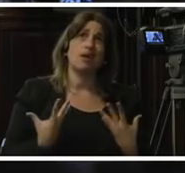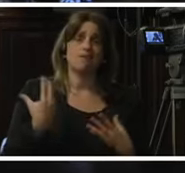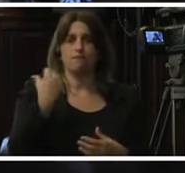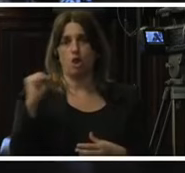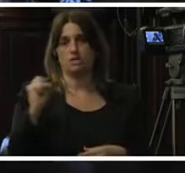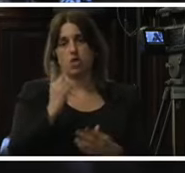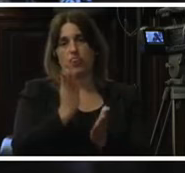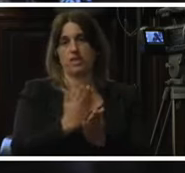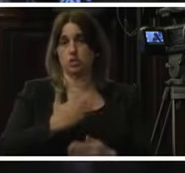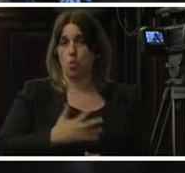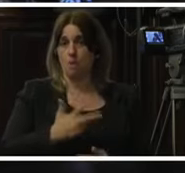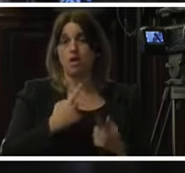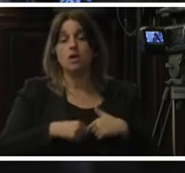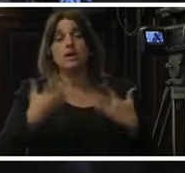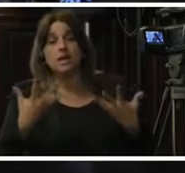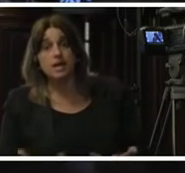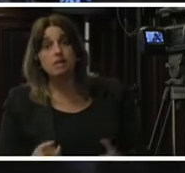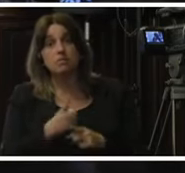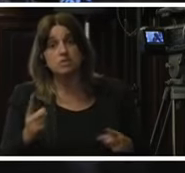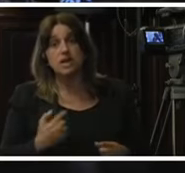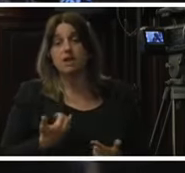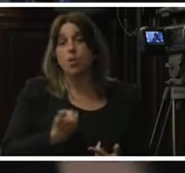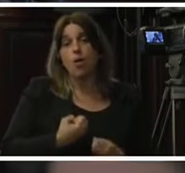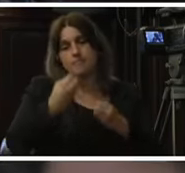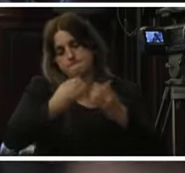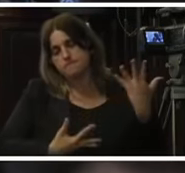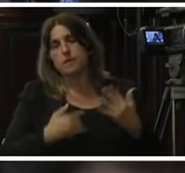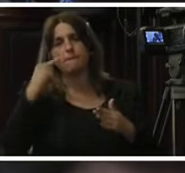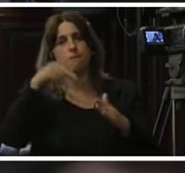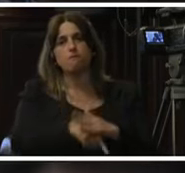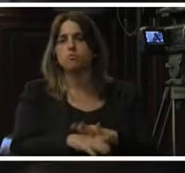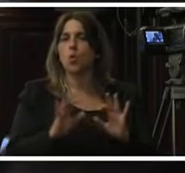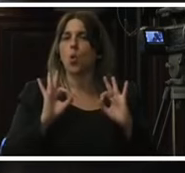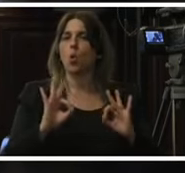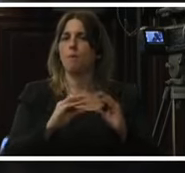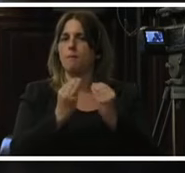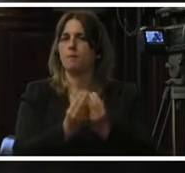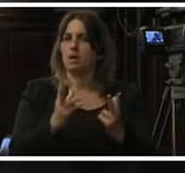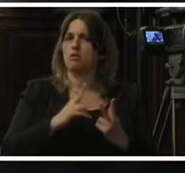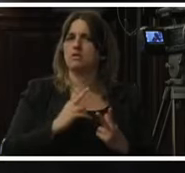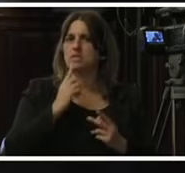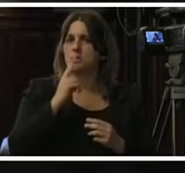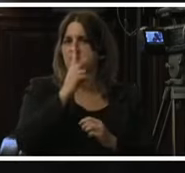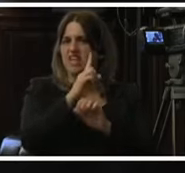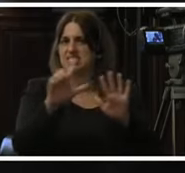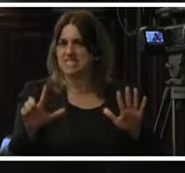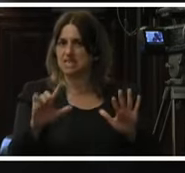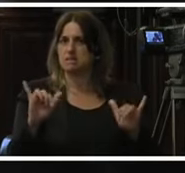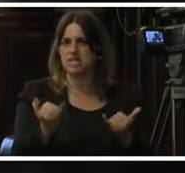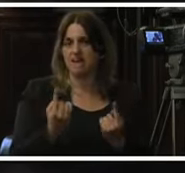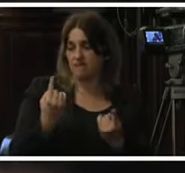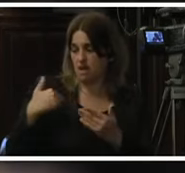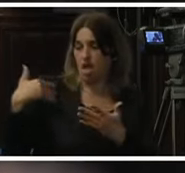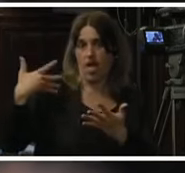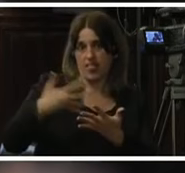e quisemos que não será um repórter integrado pelo menos é o que durante 2007 sucedido